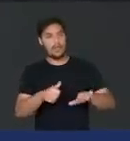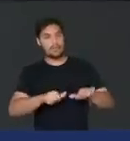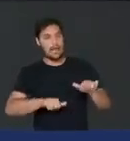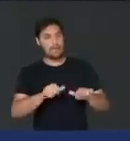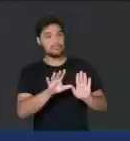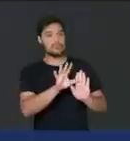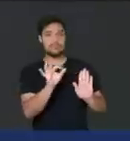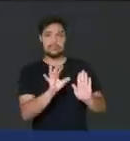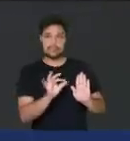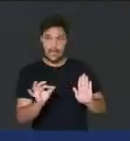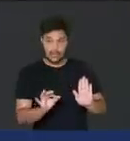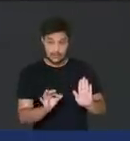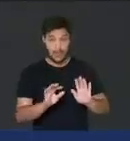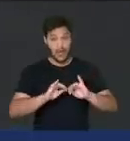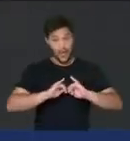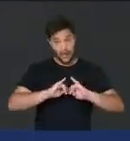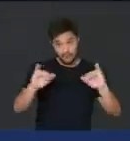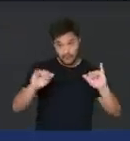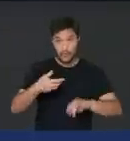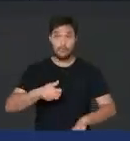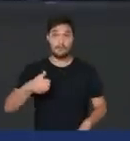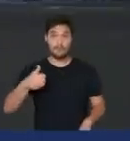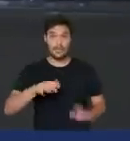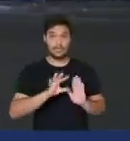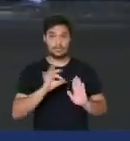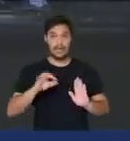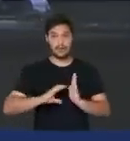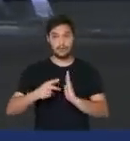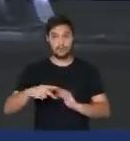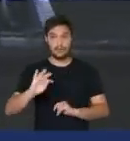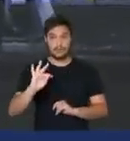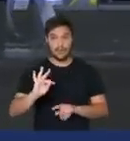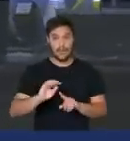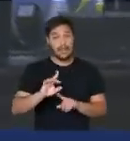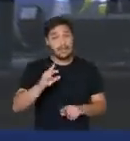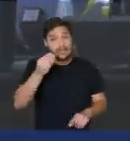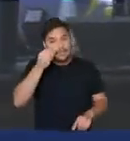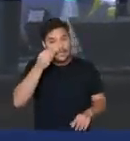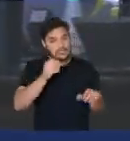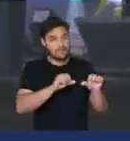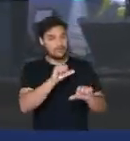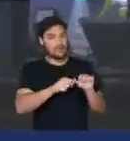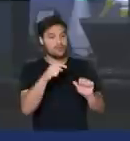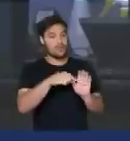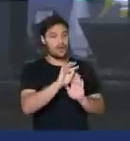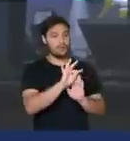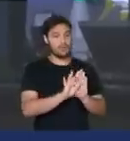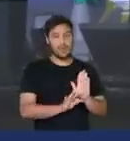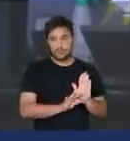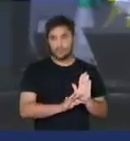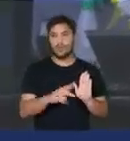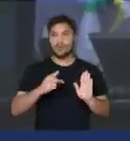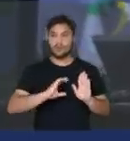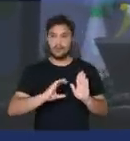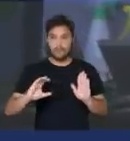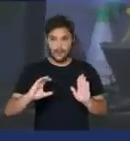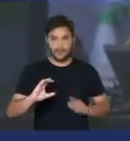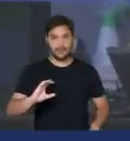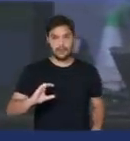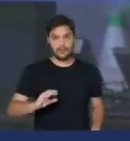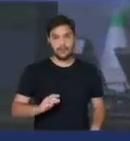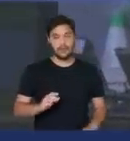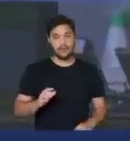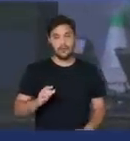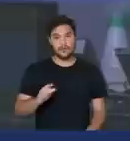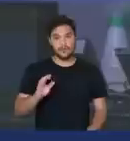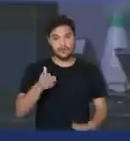análise dos destaques, anunciou o primeiro destaque apresentado pelo PT, a primeira tentativa de alterar o texto base da PEC, que havia